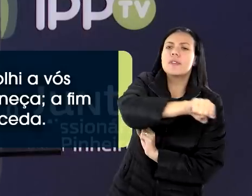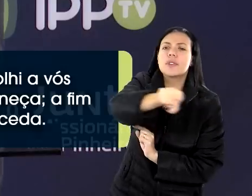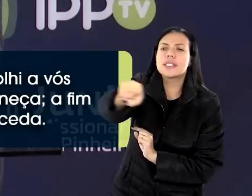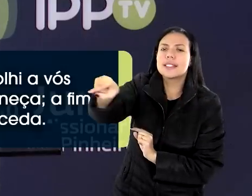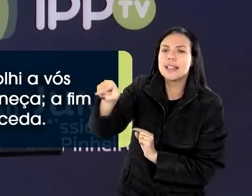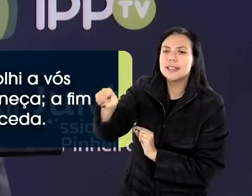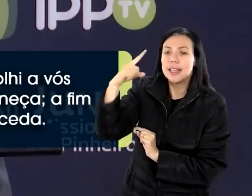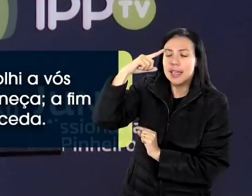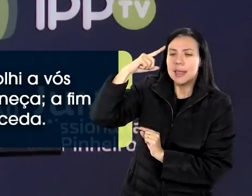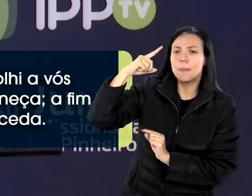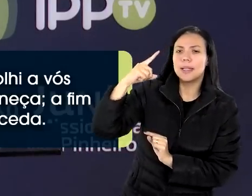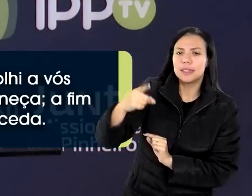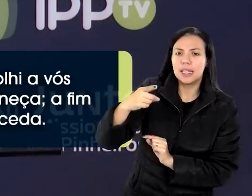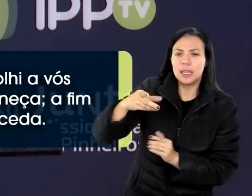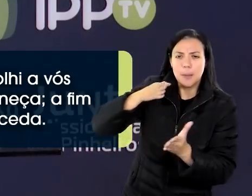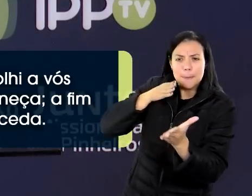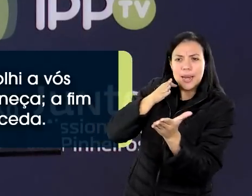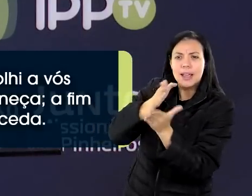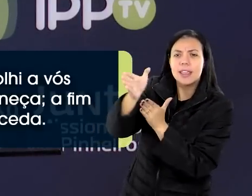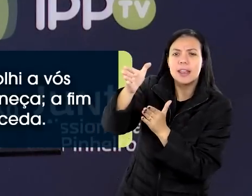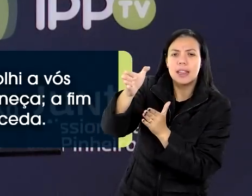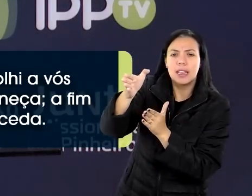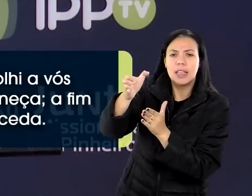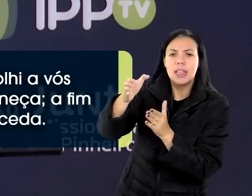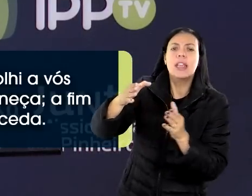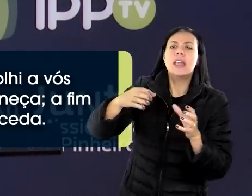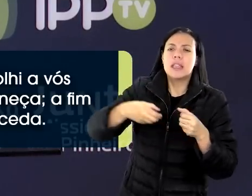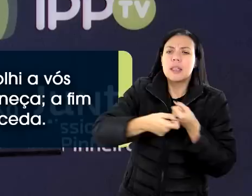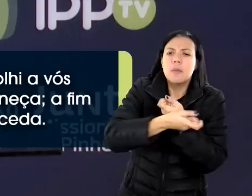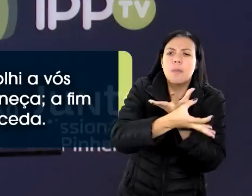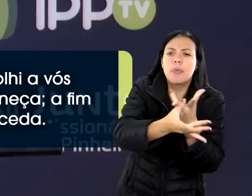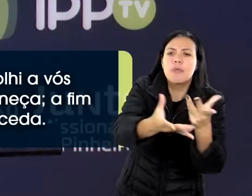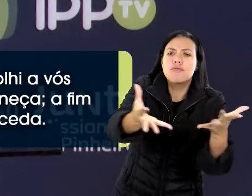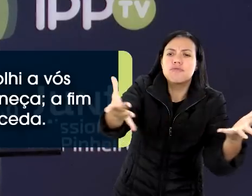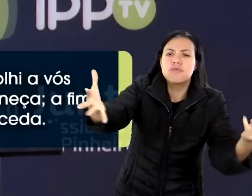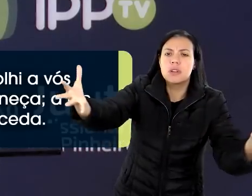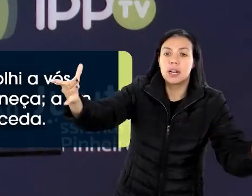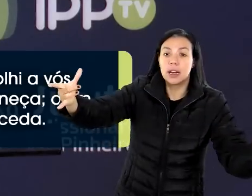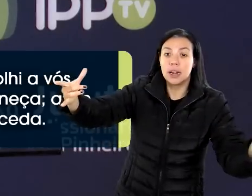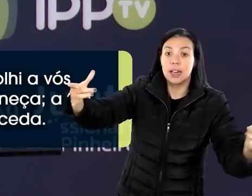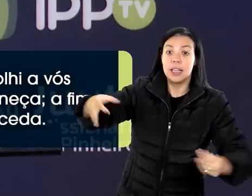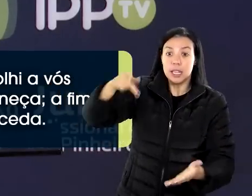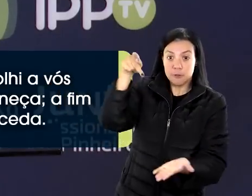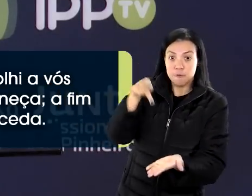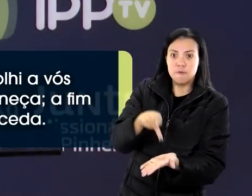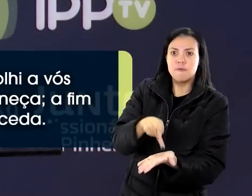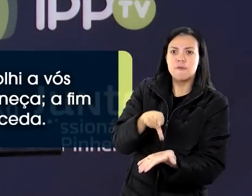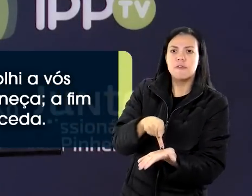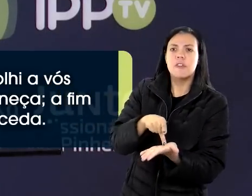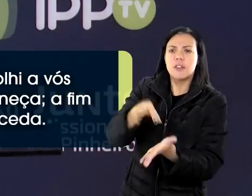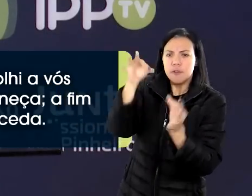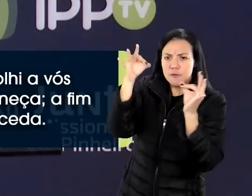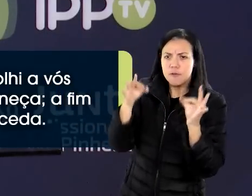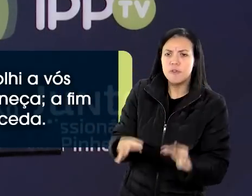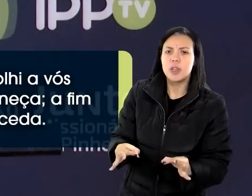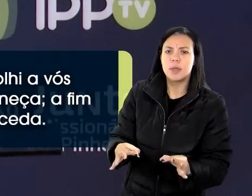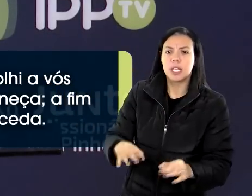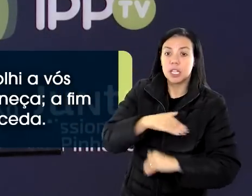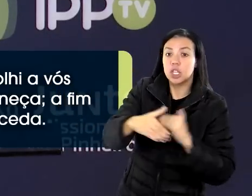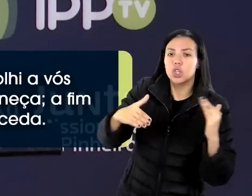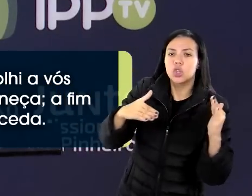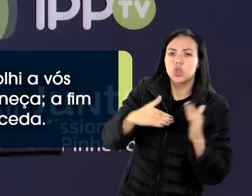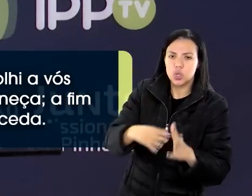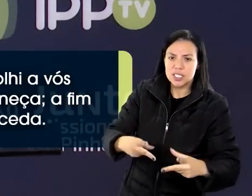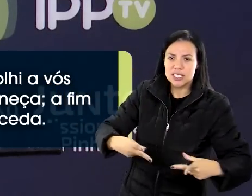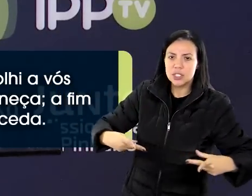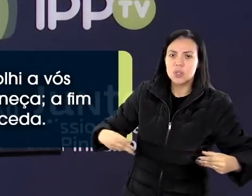vos designei para que vades e deis frutos, e o vosso fruto permaneça, a fim de que tudo